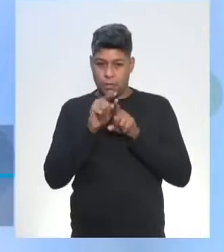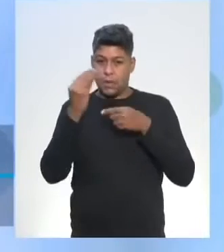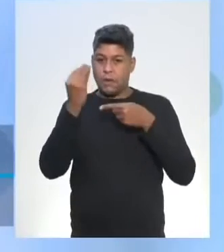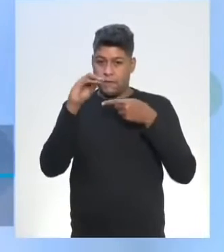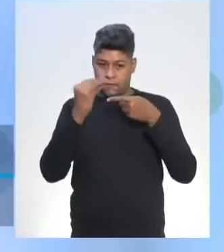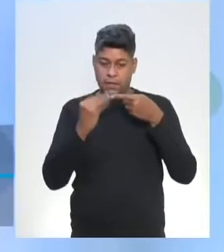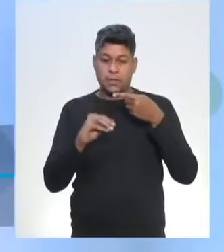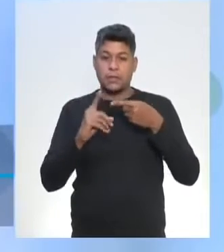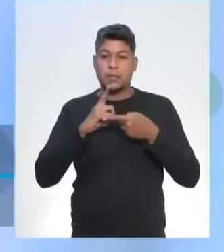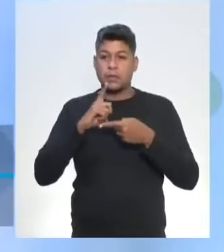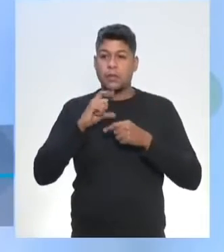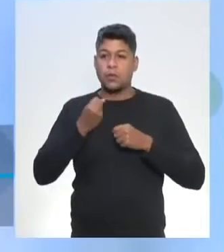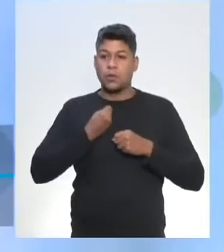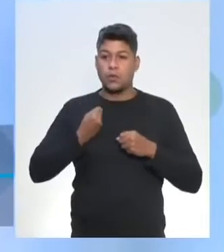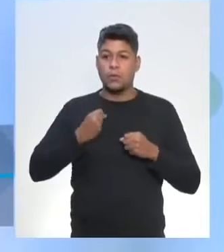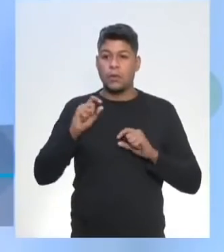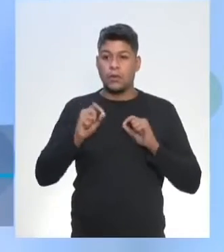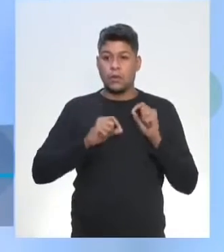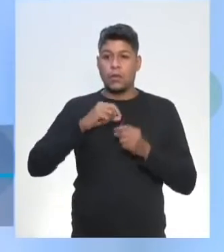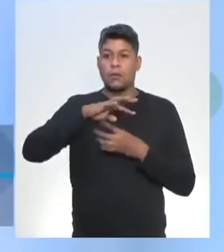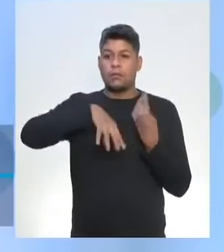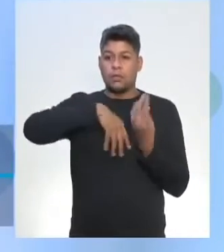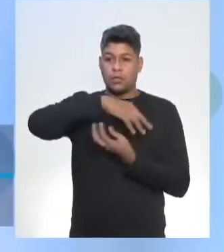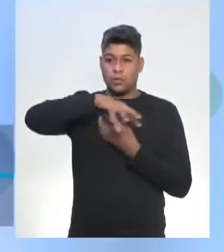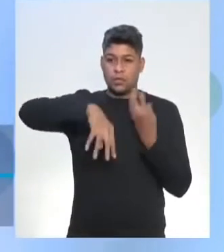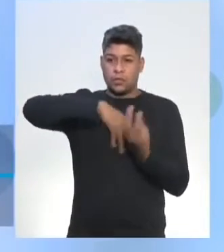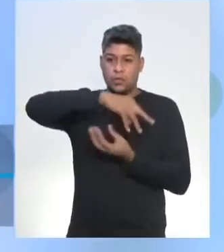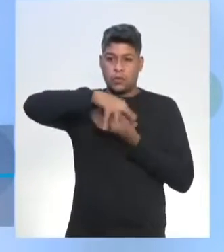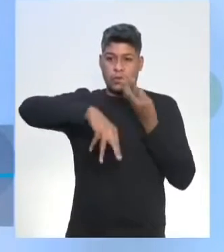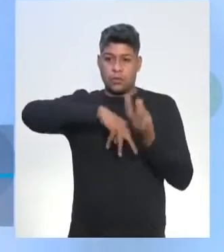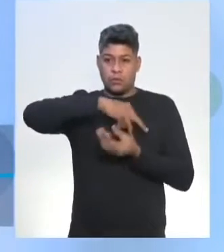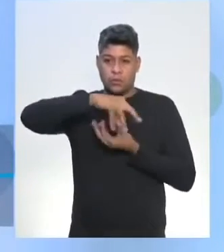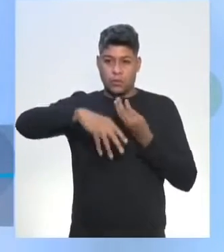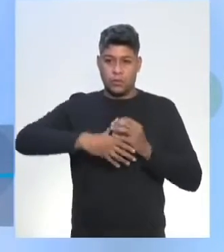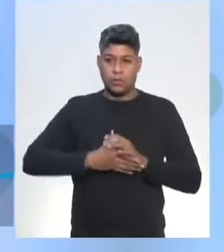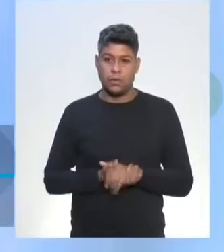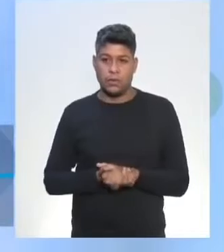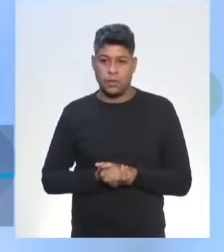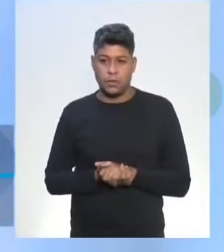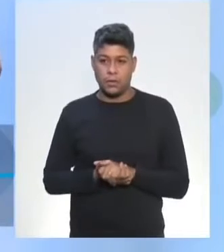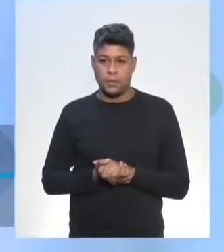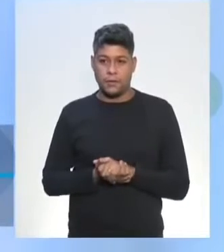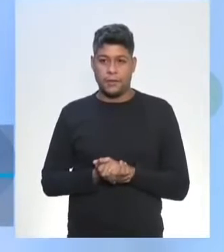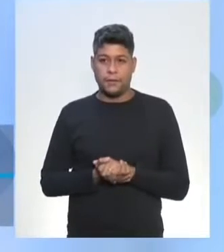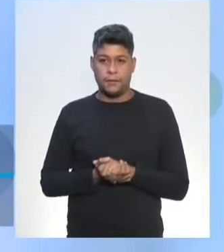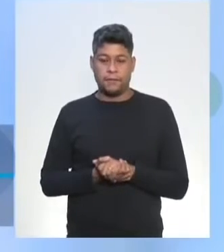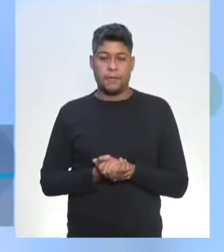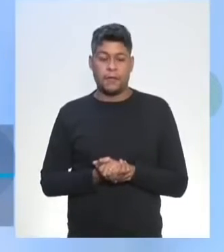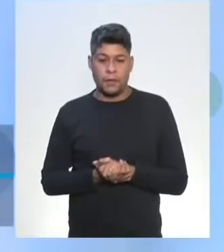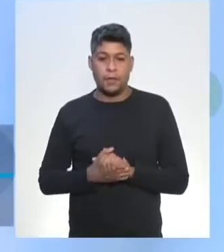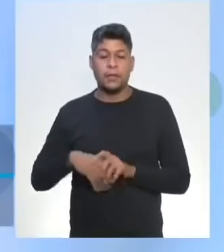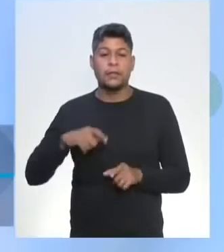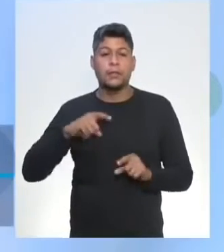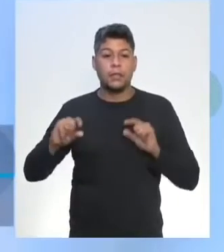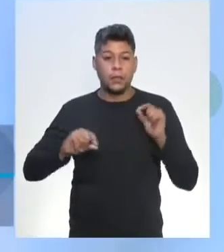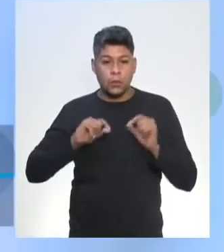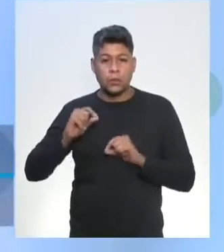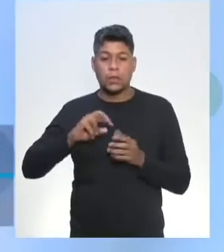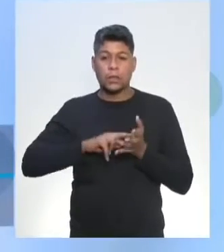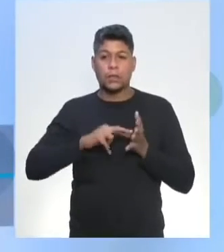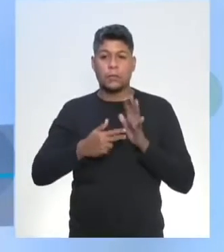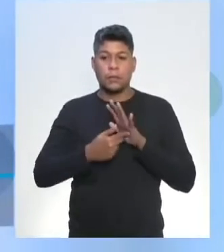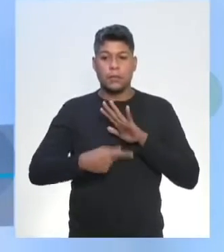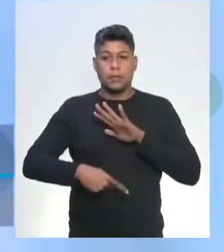daí tá esse número chama número misto né a própria escrita dele permite que você tenha essa essa